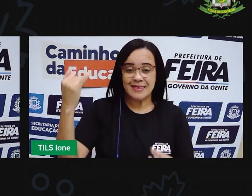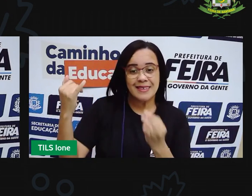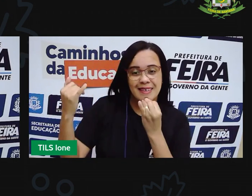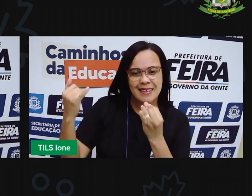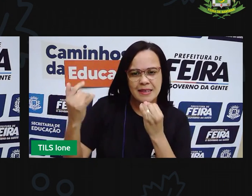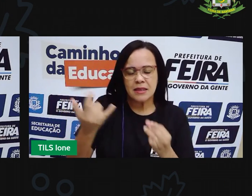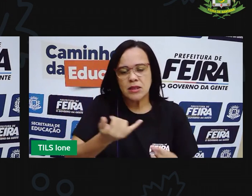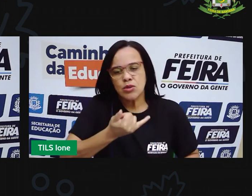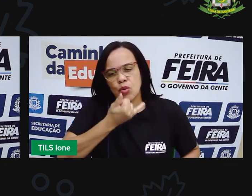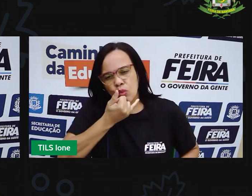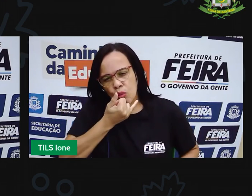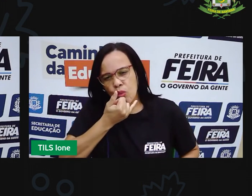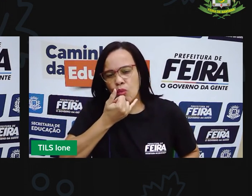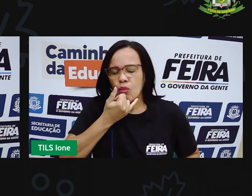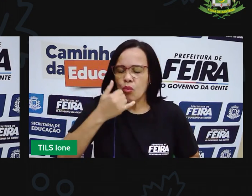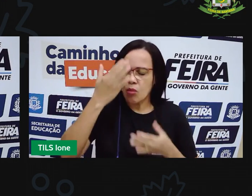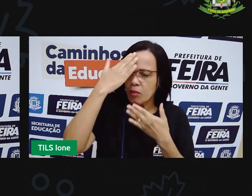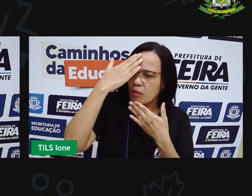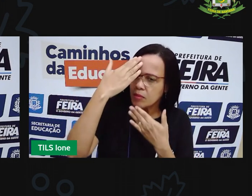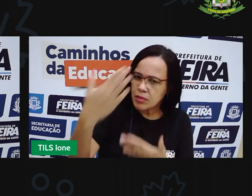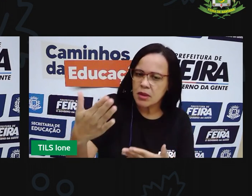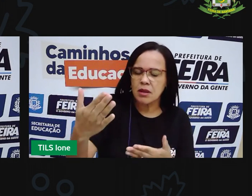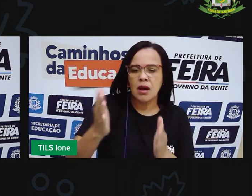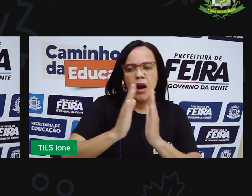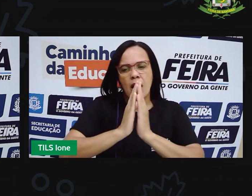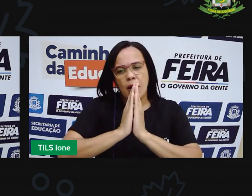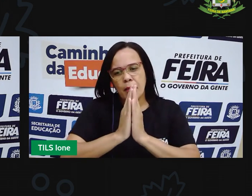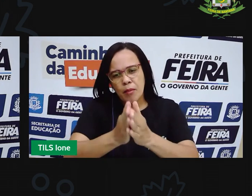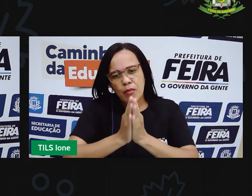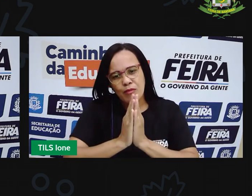obrigado e favor